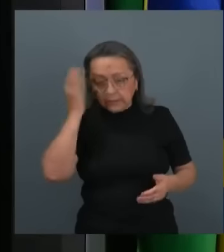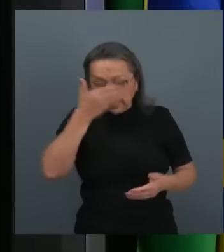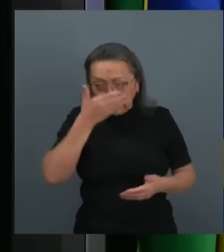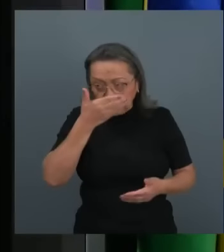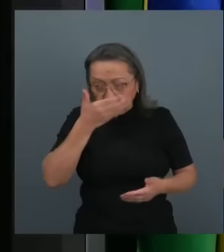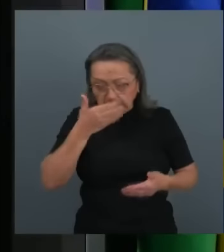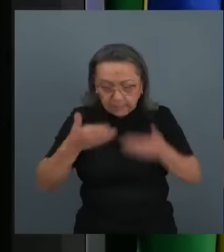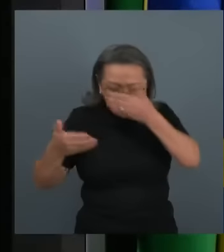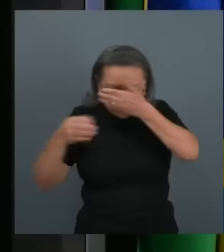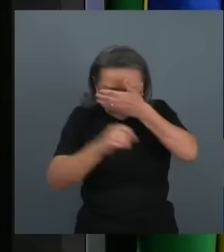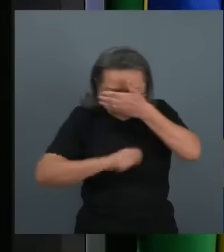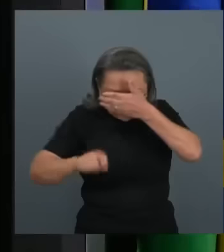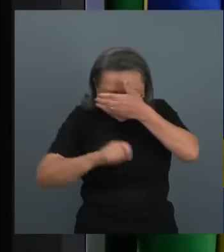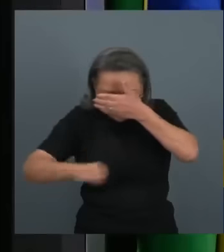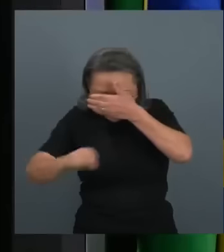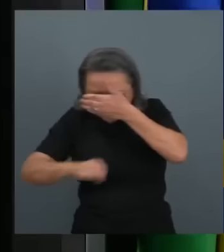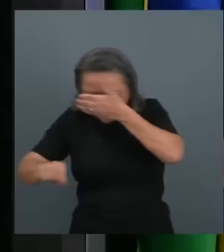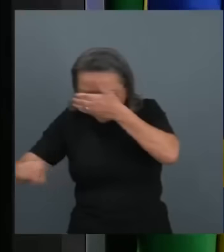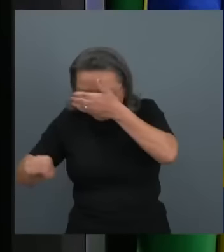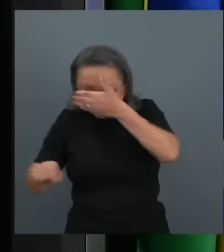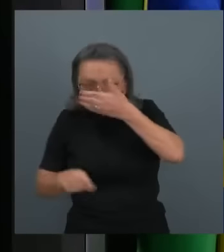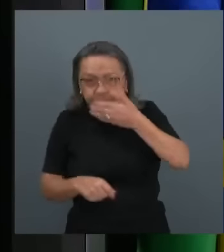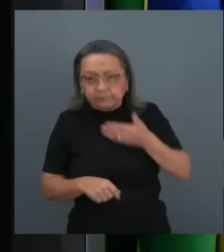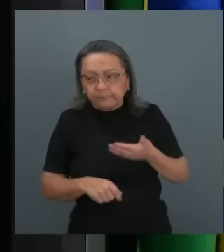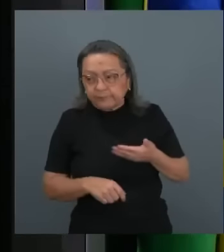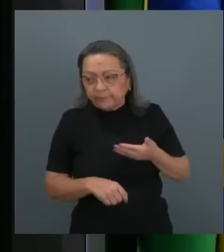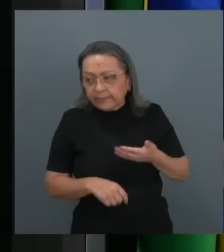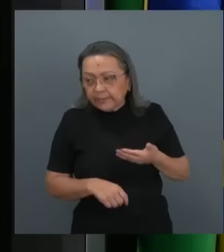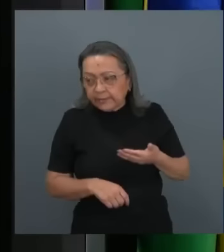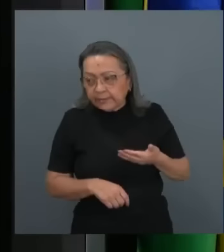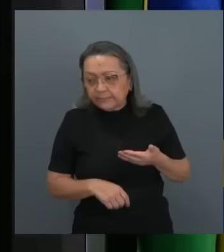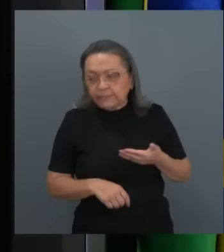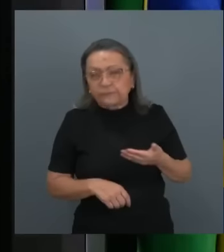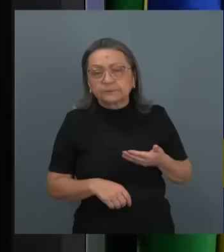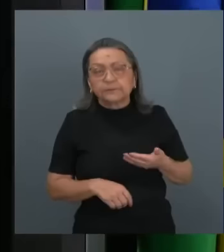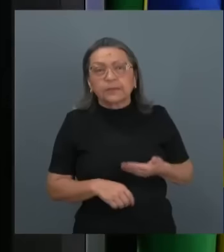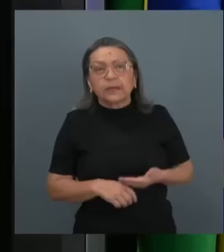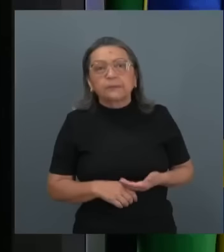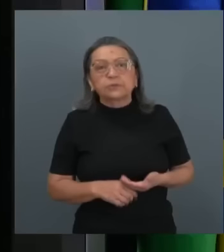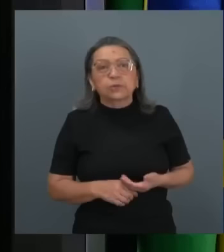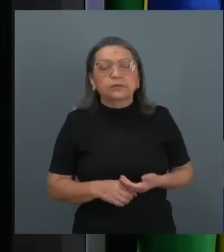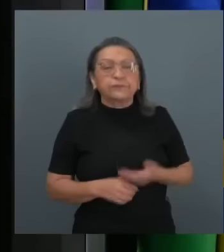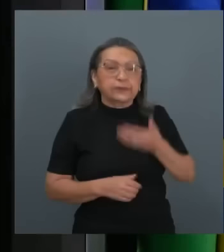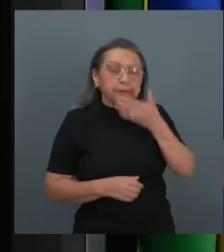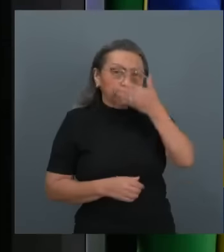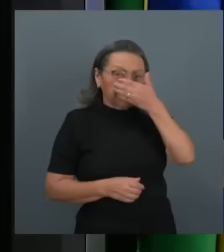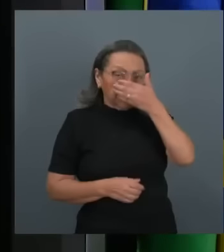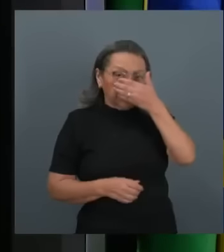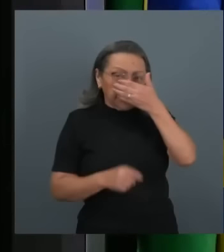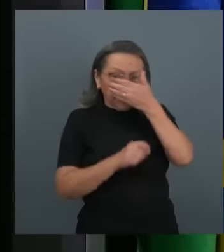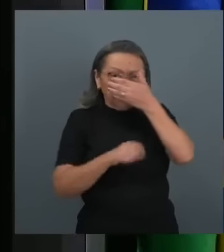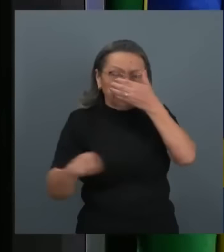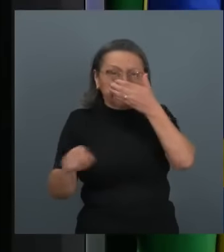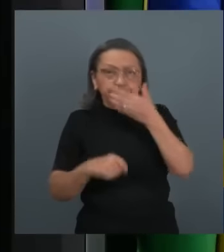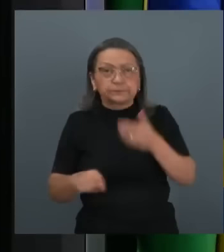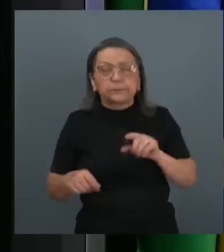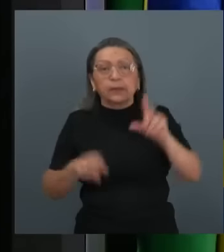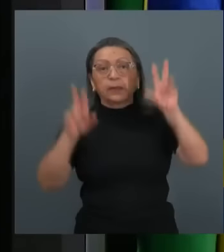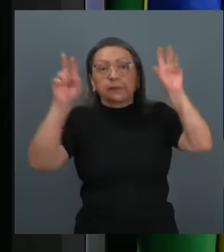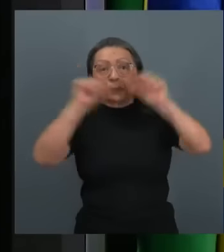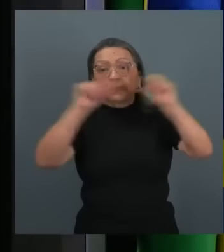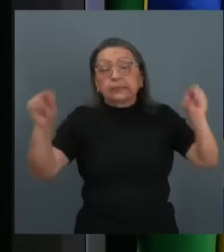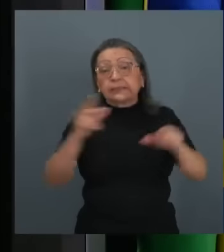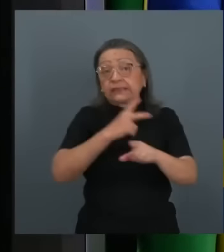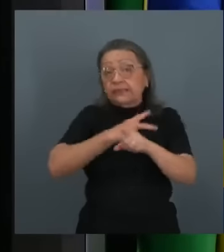um pacifista, aclamado por todos os brasileiros. Abro aspas. Triunfar não